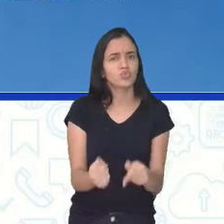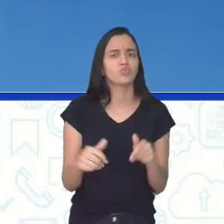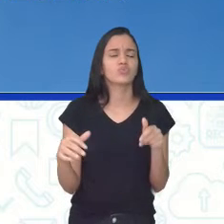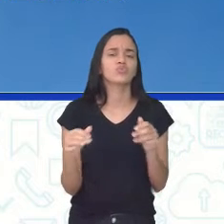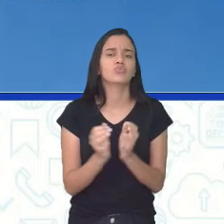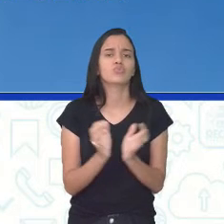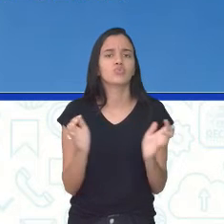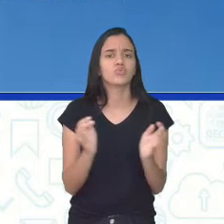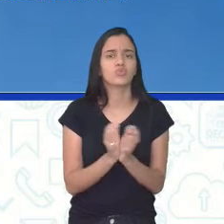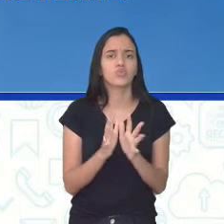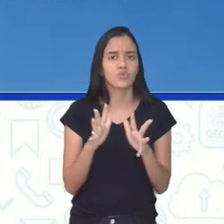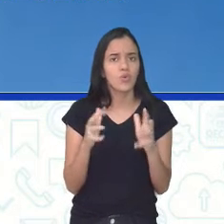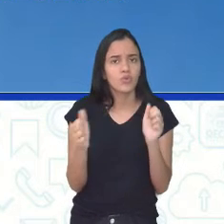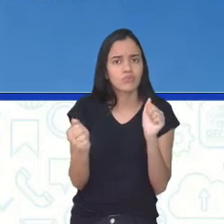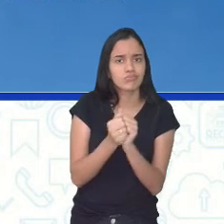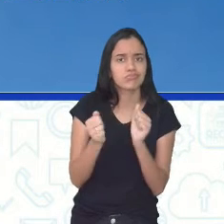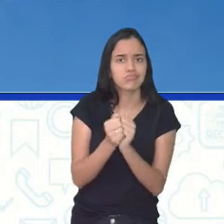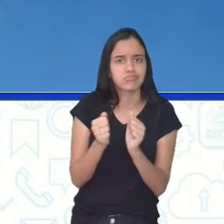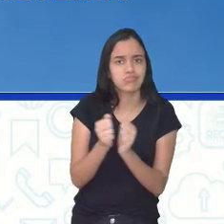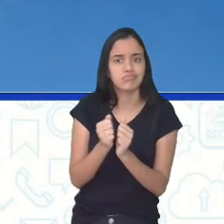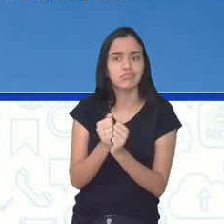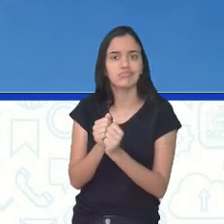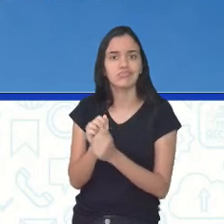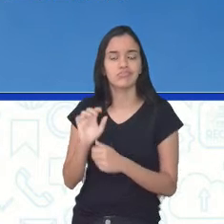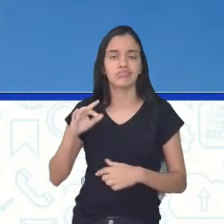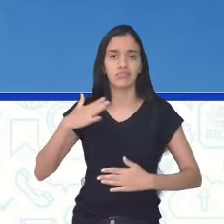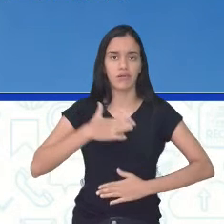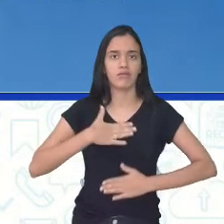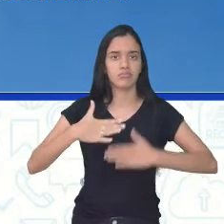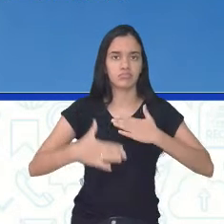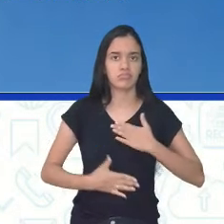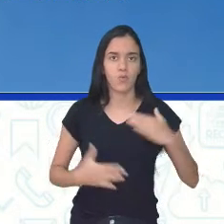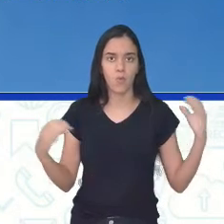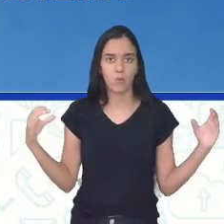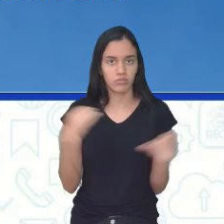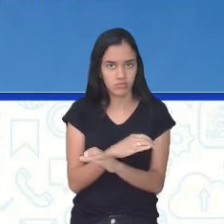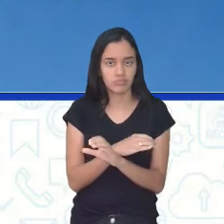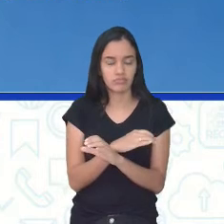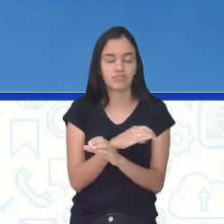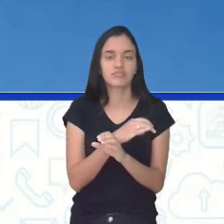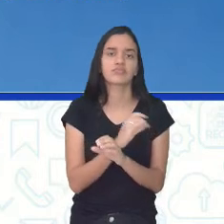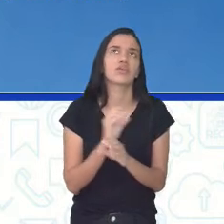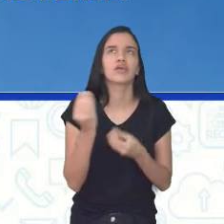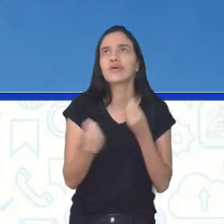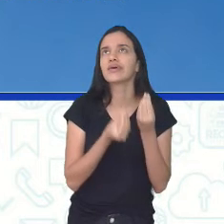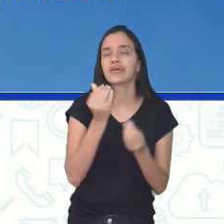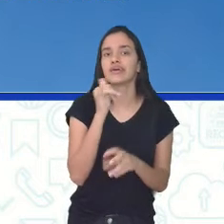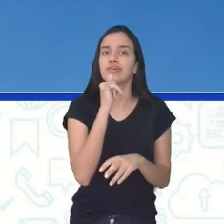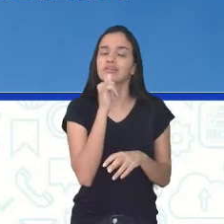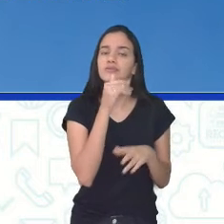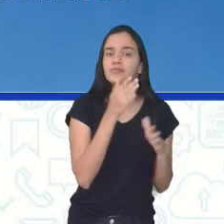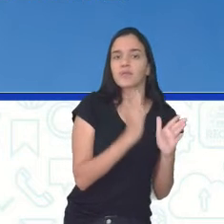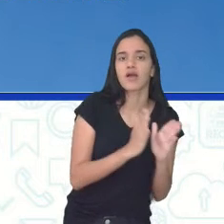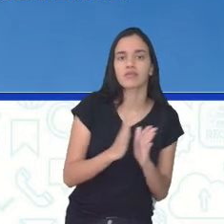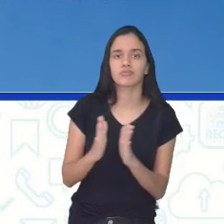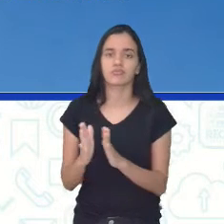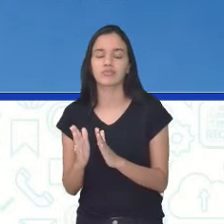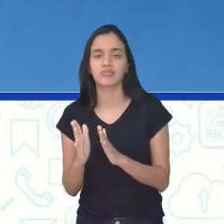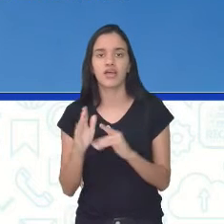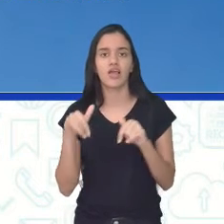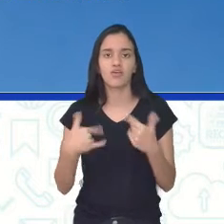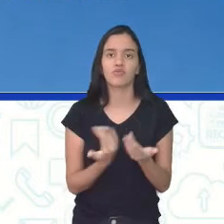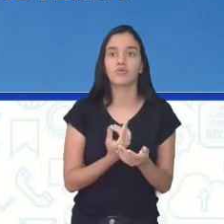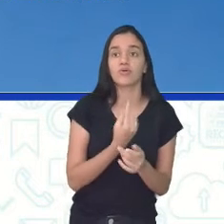vão representar aí o nosso corpo. Então, é sempre aí essa questão, né, como se fosse uma sequência, que eu vou